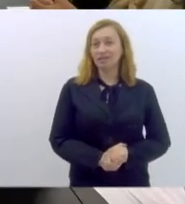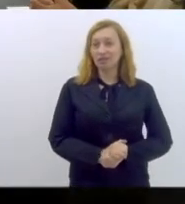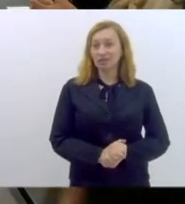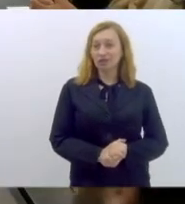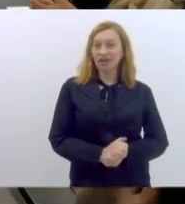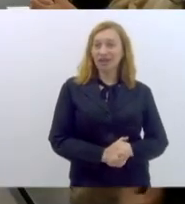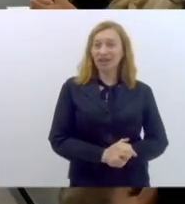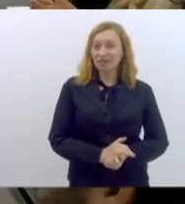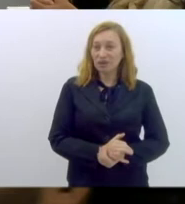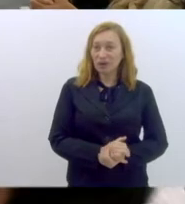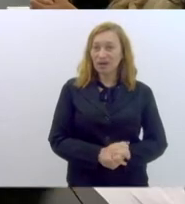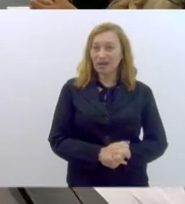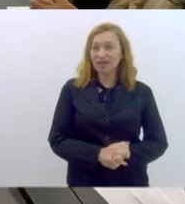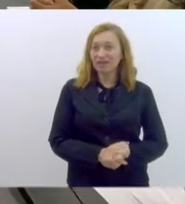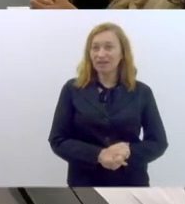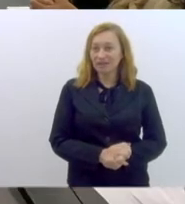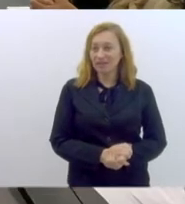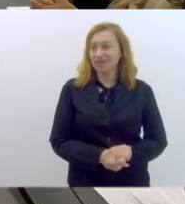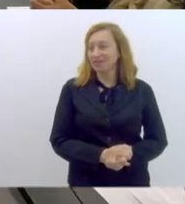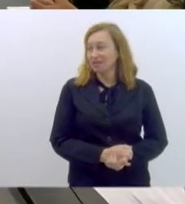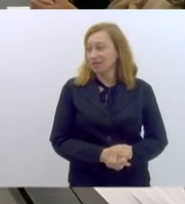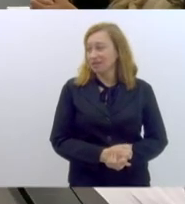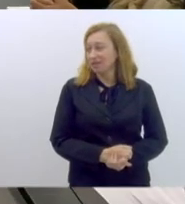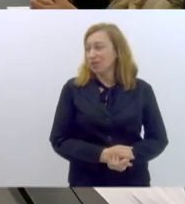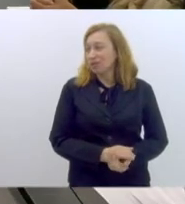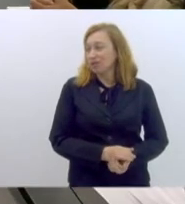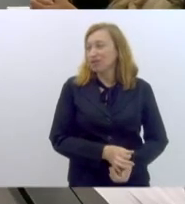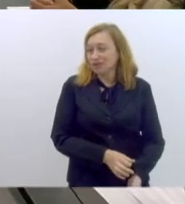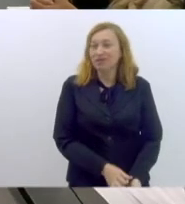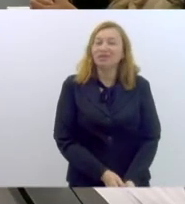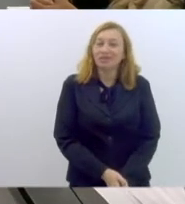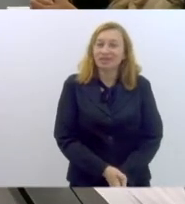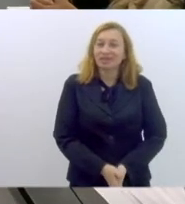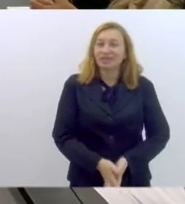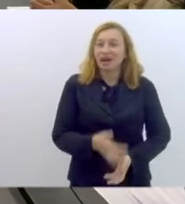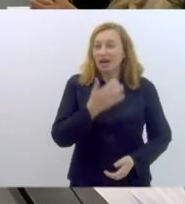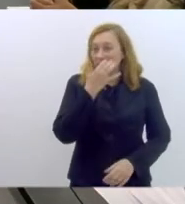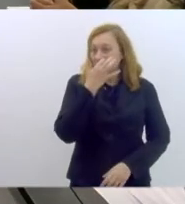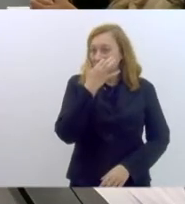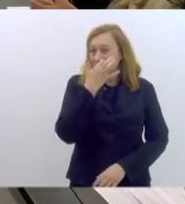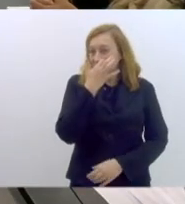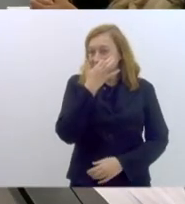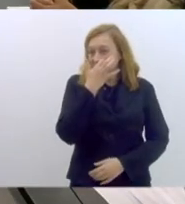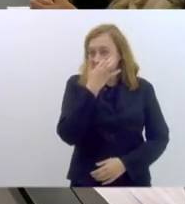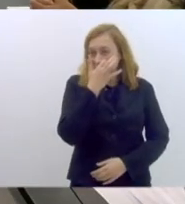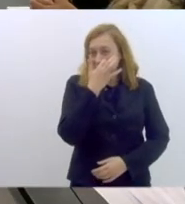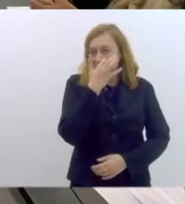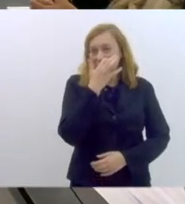Eu queria aqui